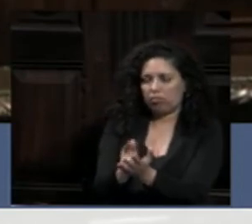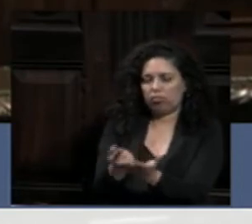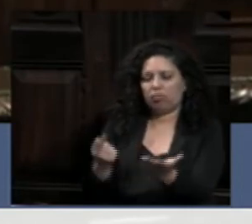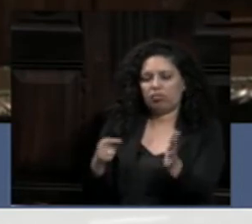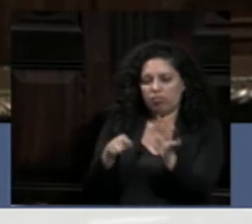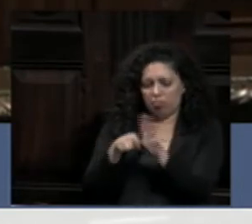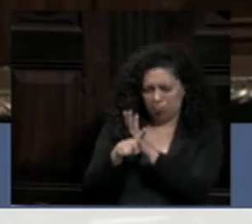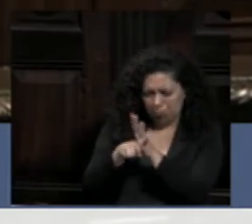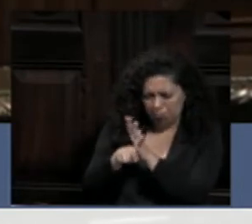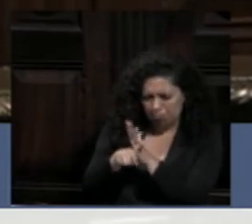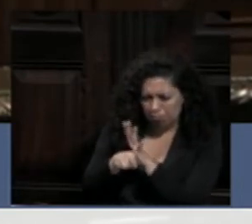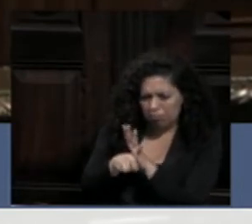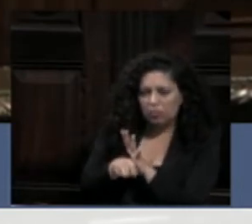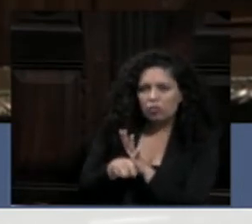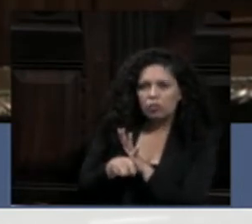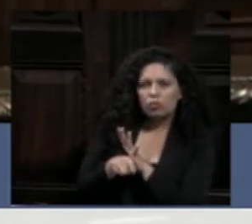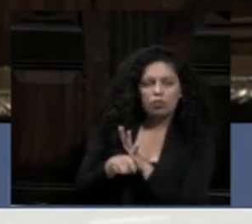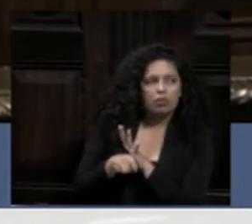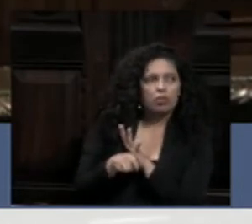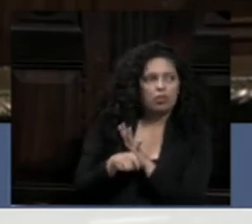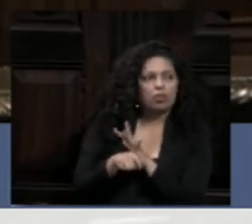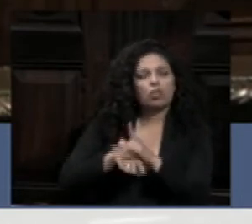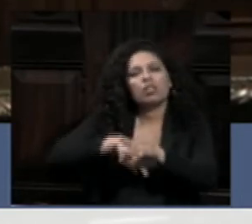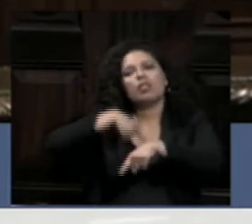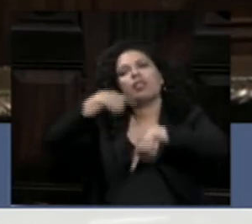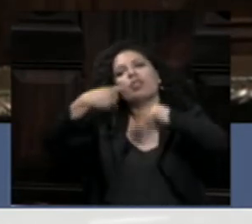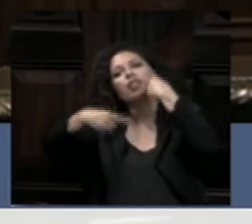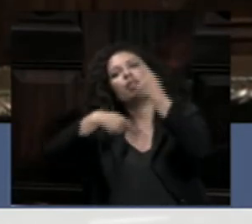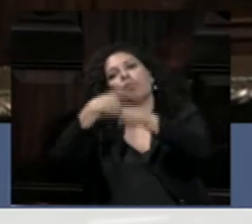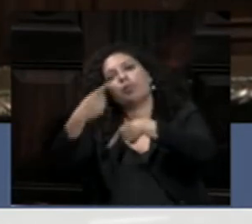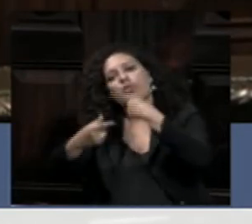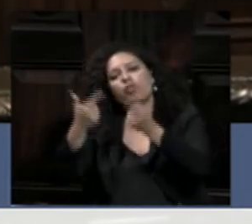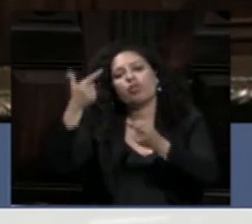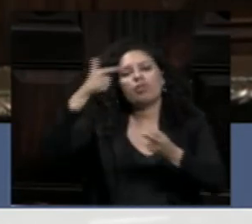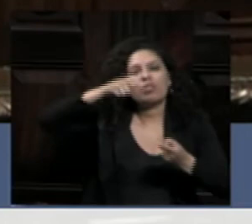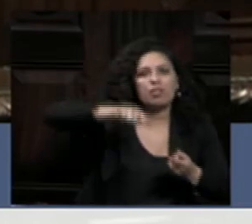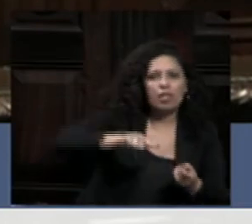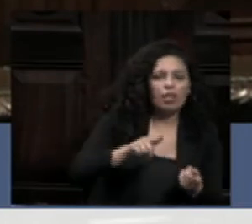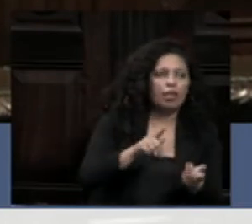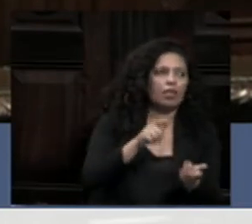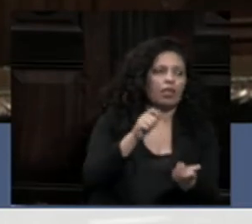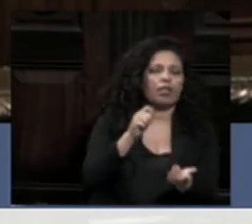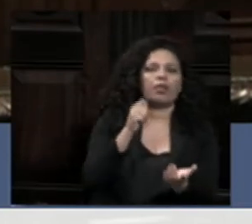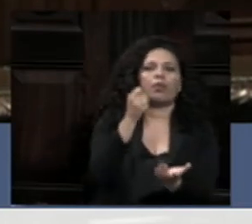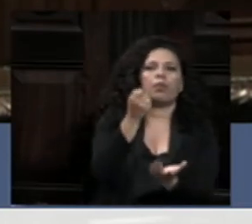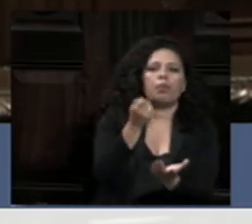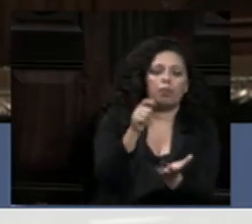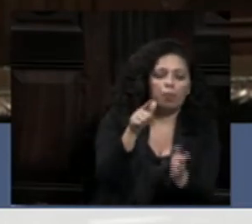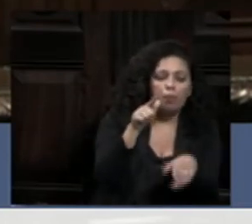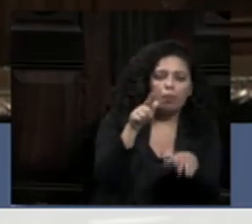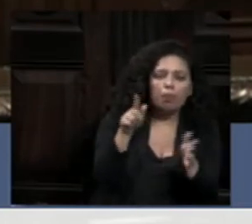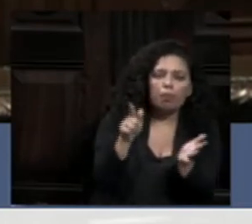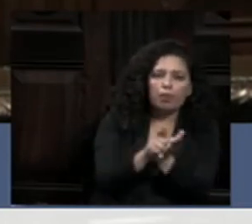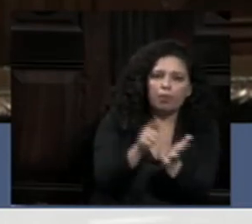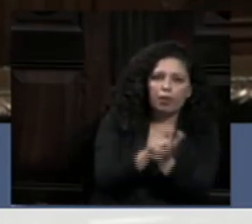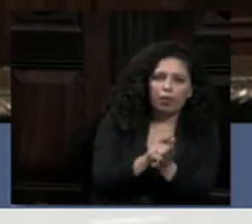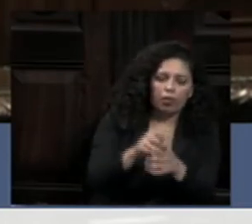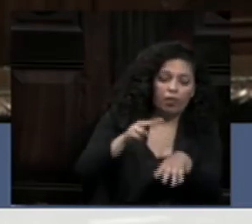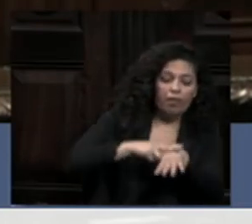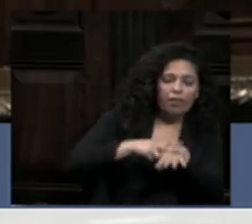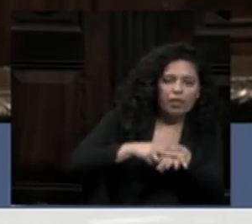preliminar, para então ter seu carro liberado. Pagou 2 vezes, imagine